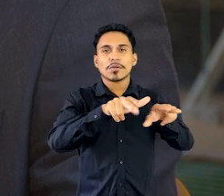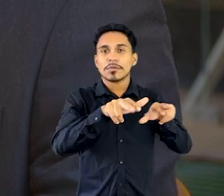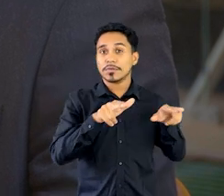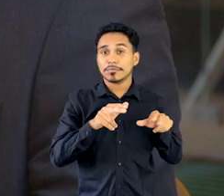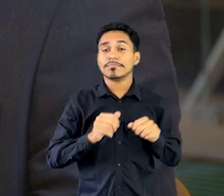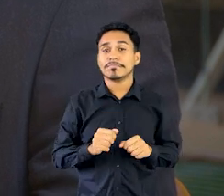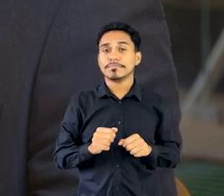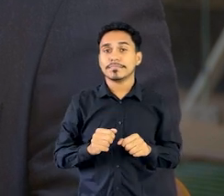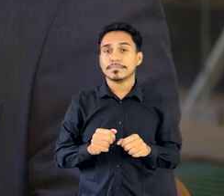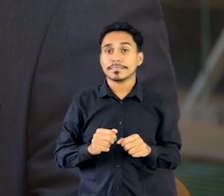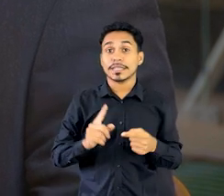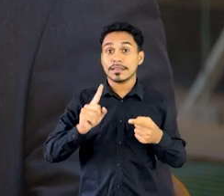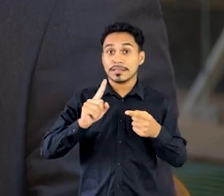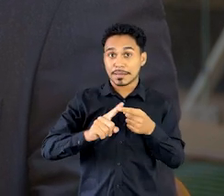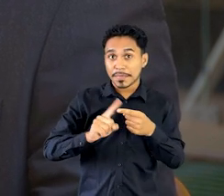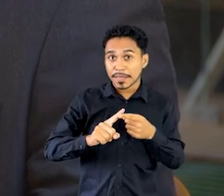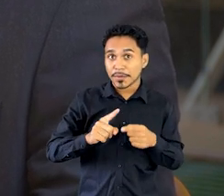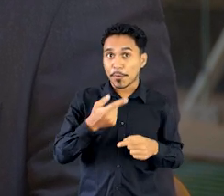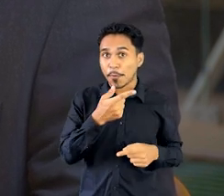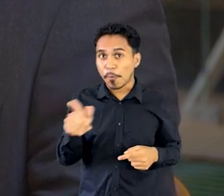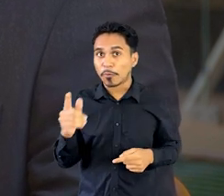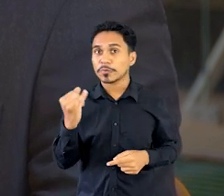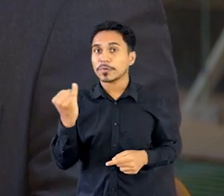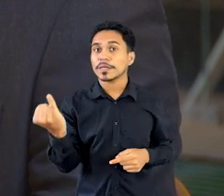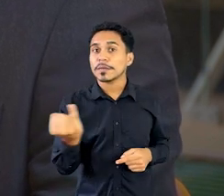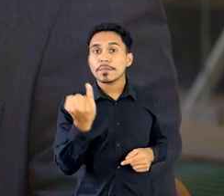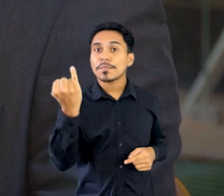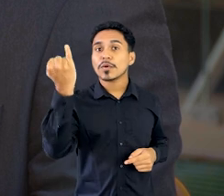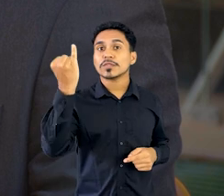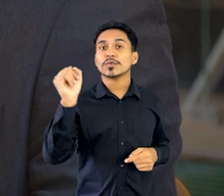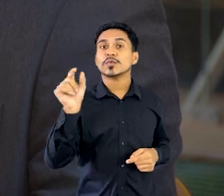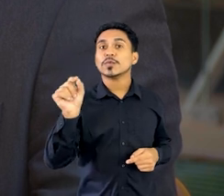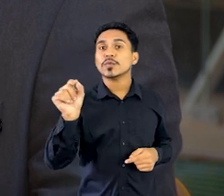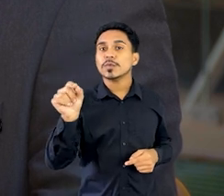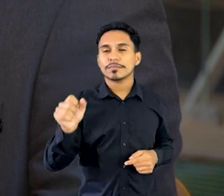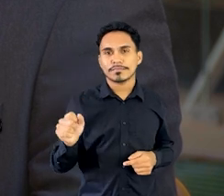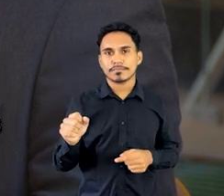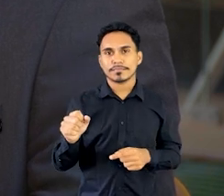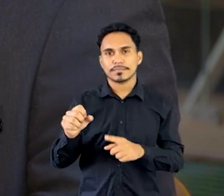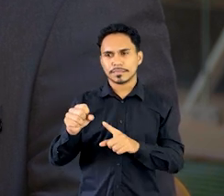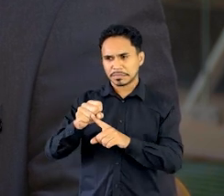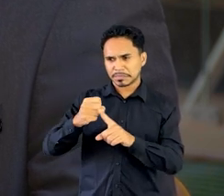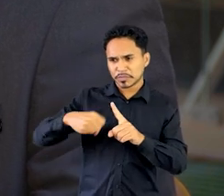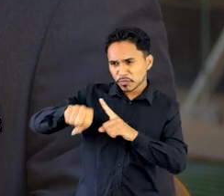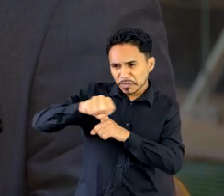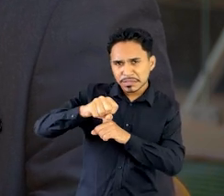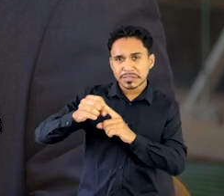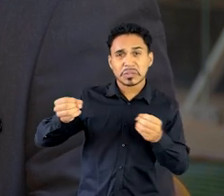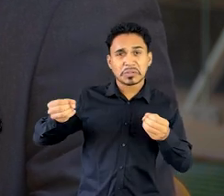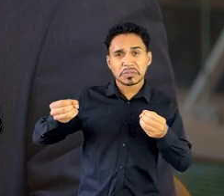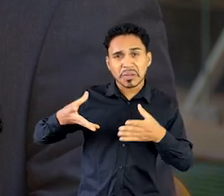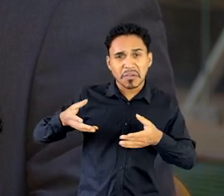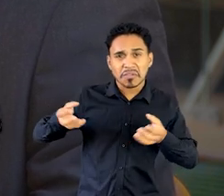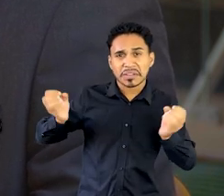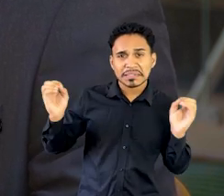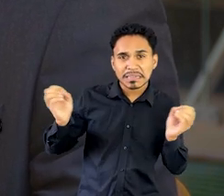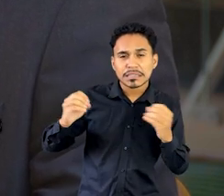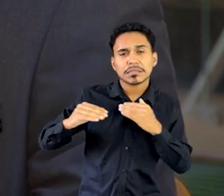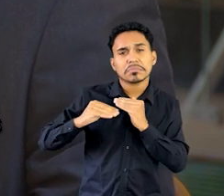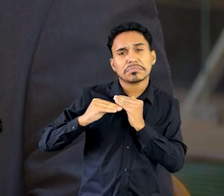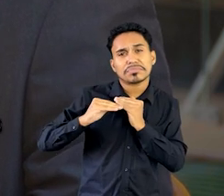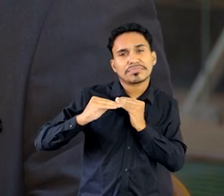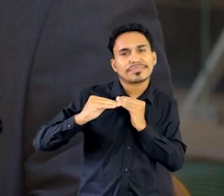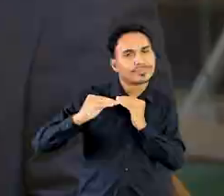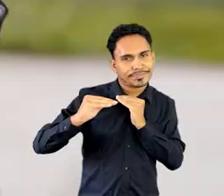colegas a gente tem um outro elemento que é muito importante que é sociedades que não inovam são sociedades